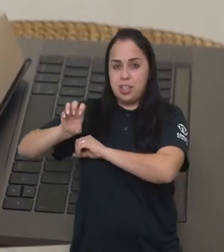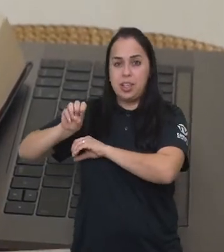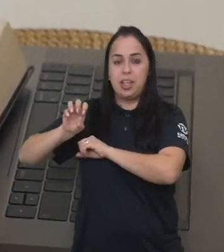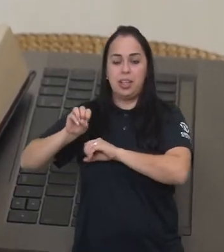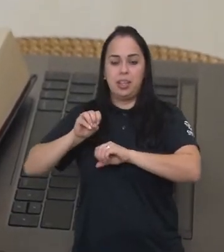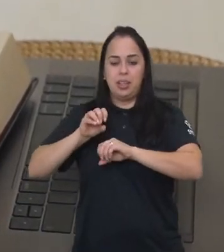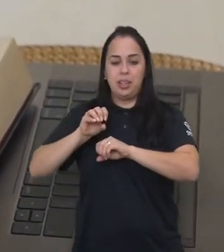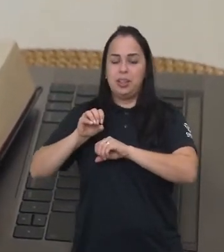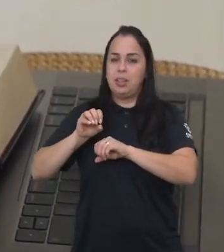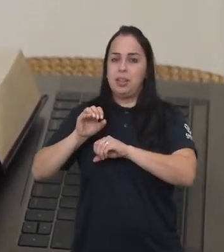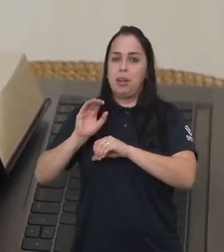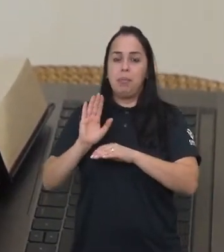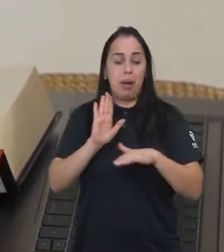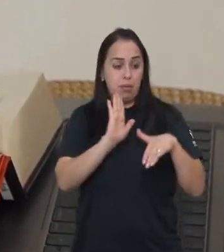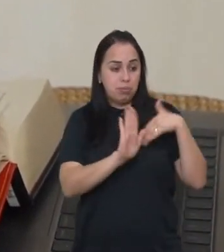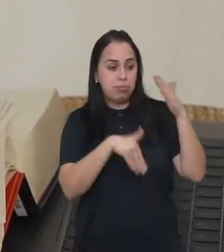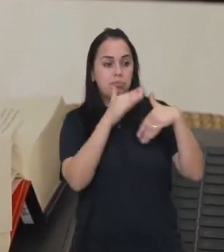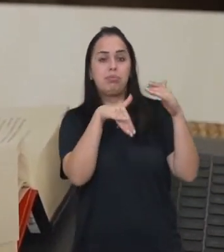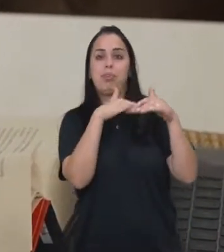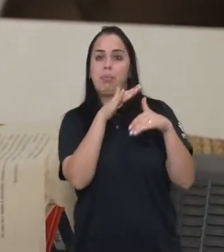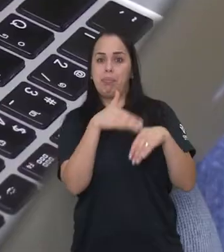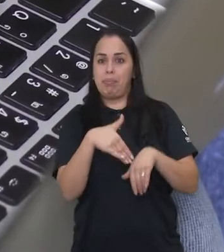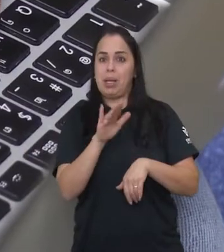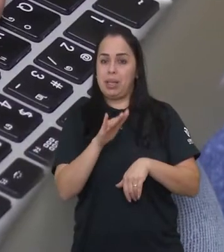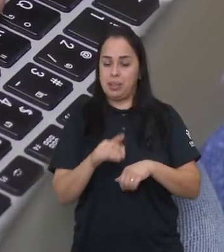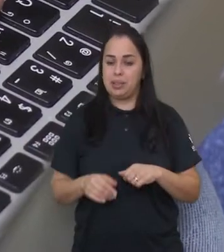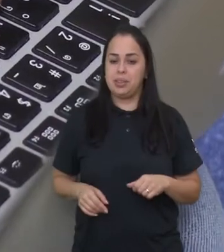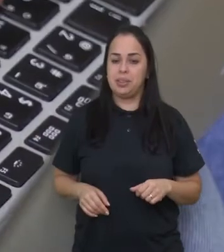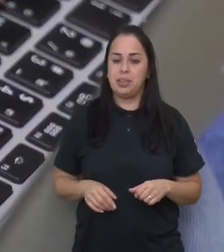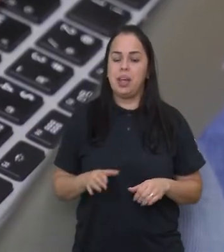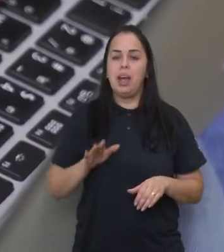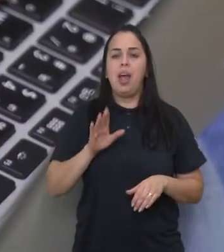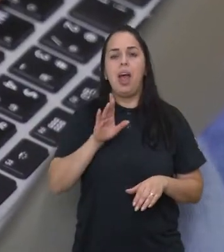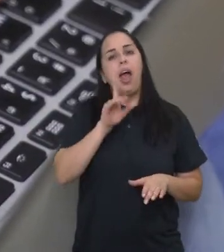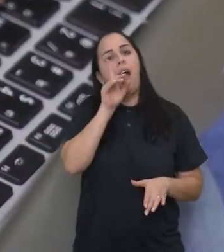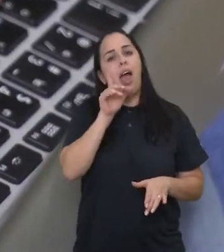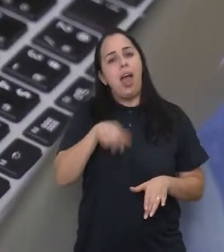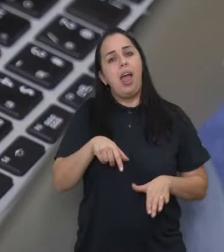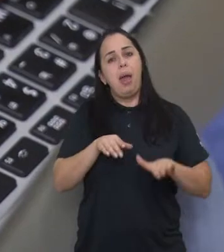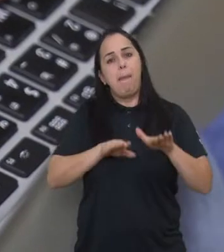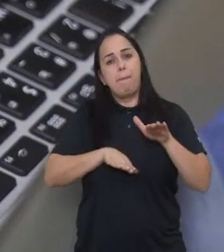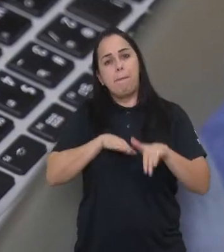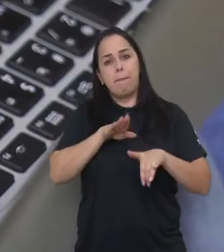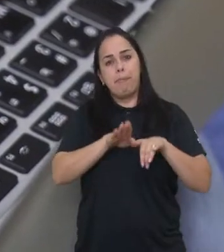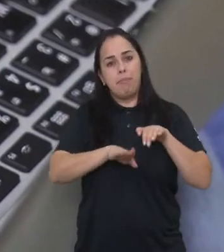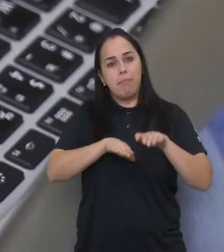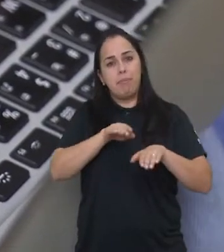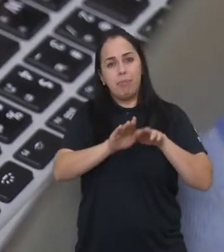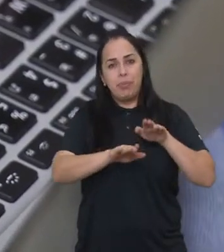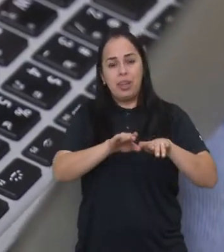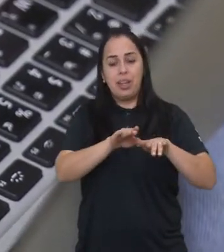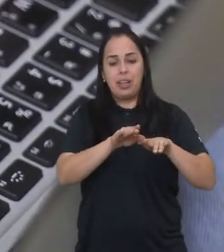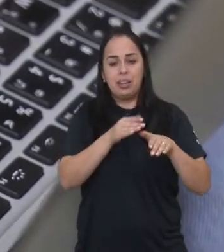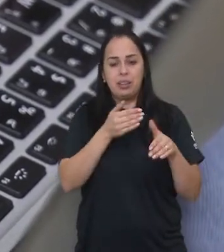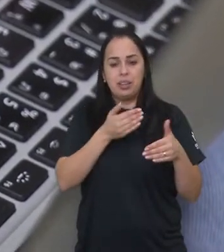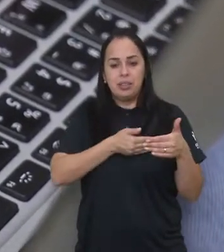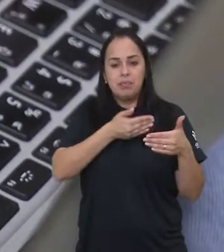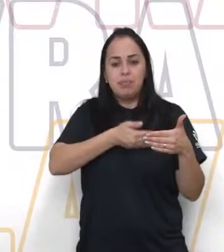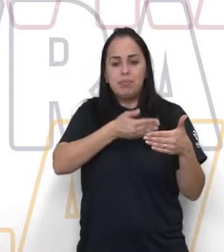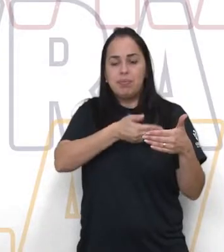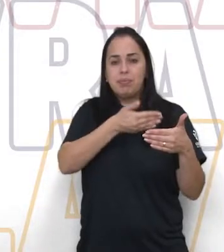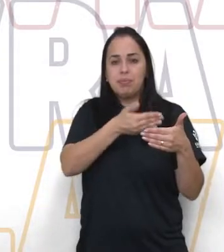educação para poder crescer mais então são passos que o Brasil precisa a